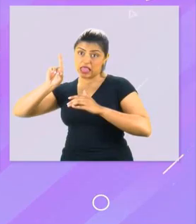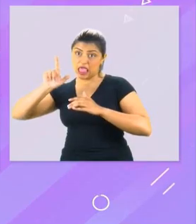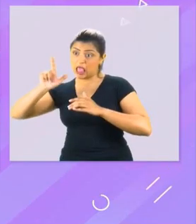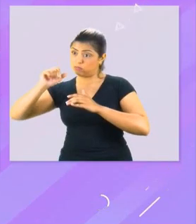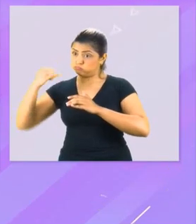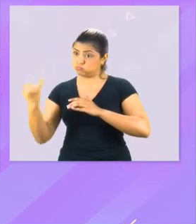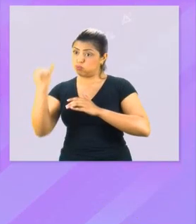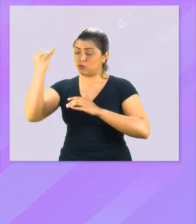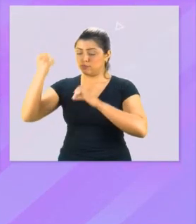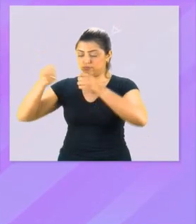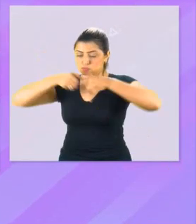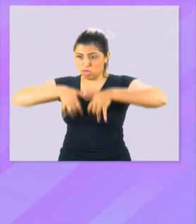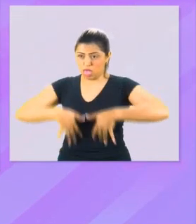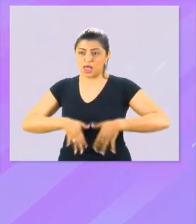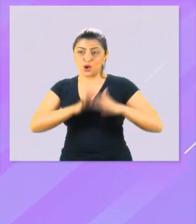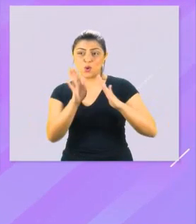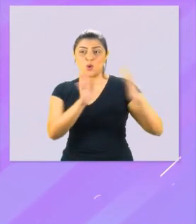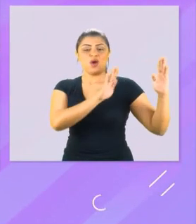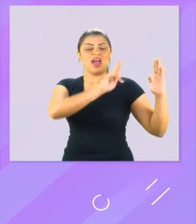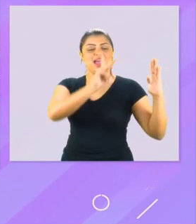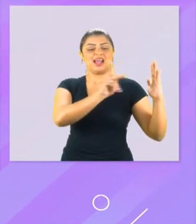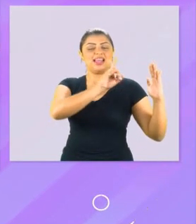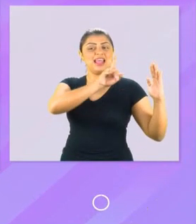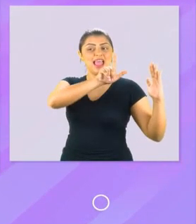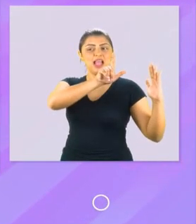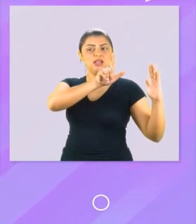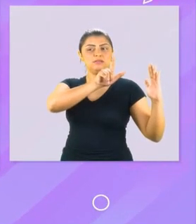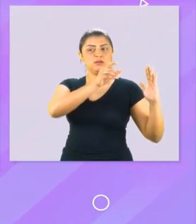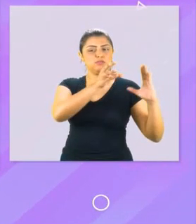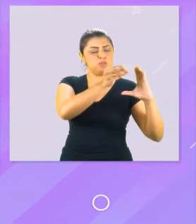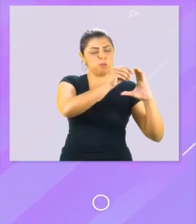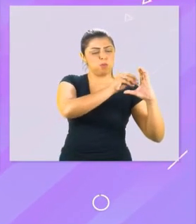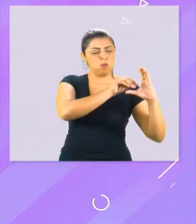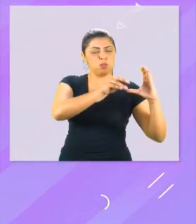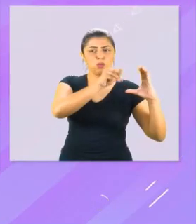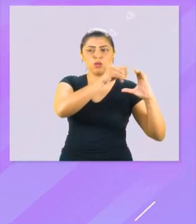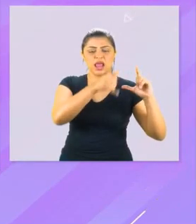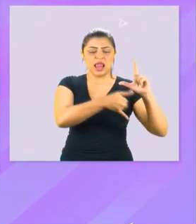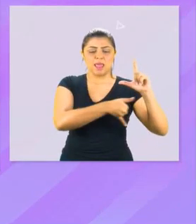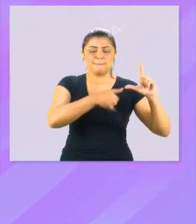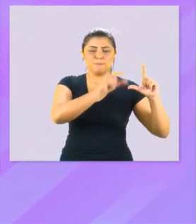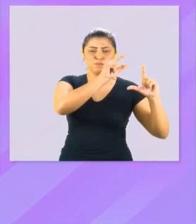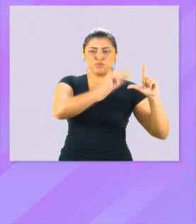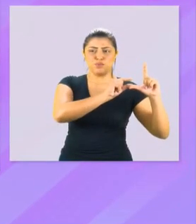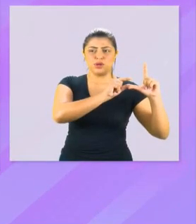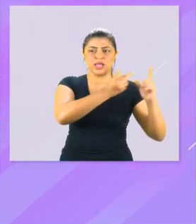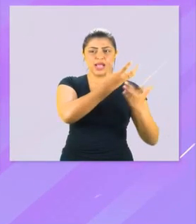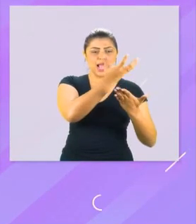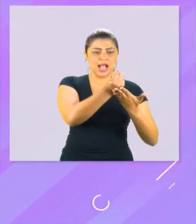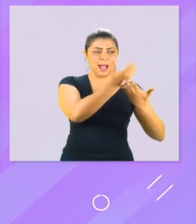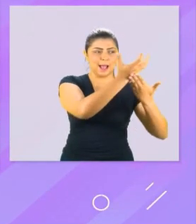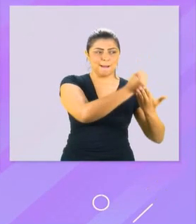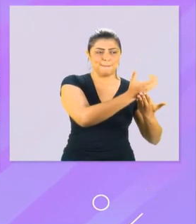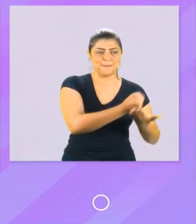o colesterol para os outros tecidos. E o HDL, que tem o seu interior com pouca quantidade de colesterol,